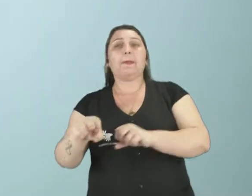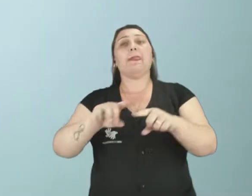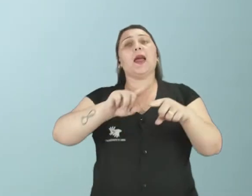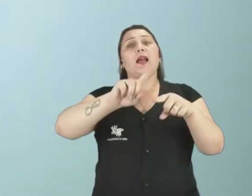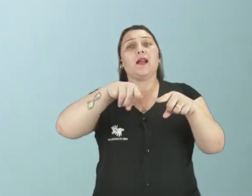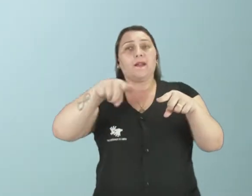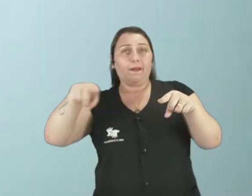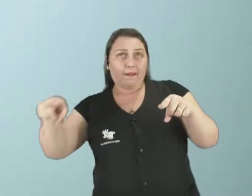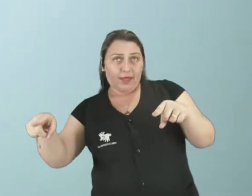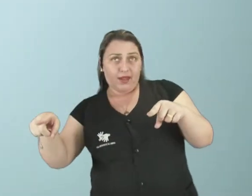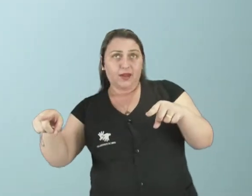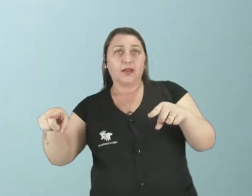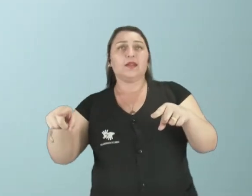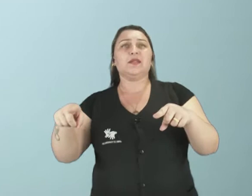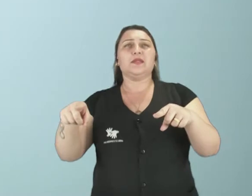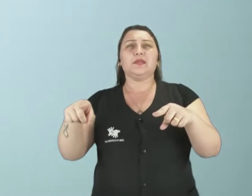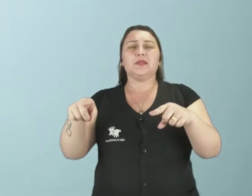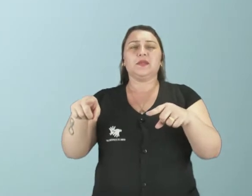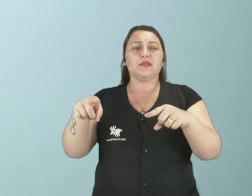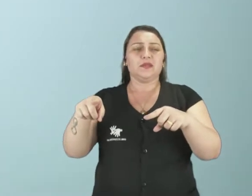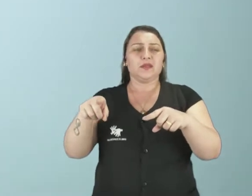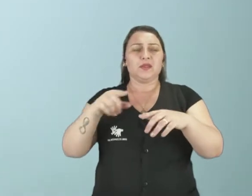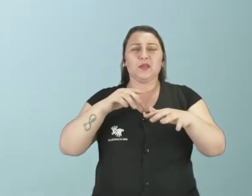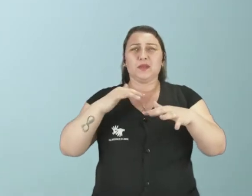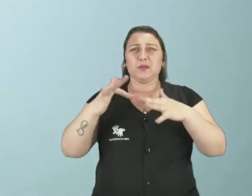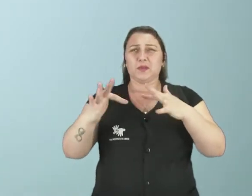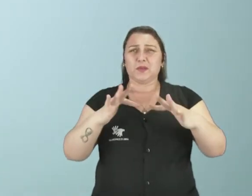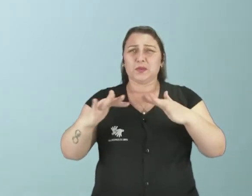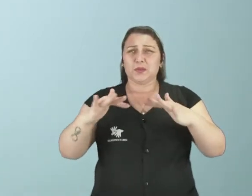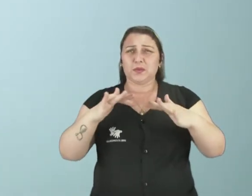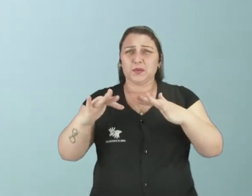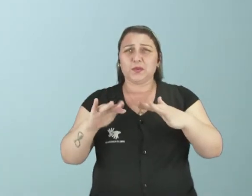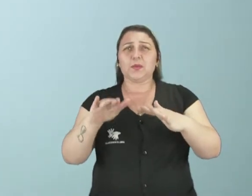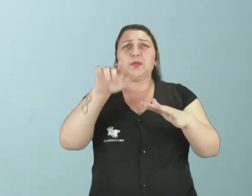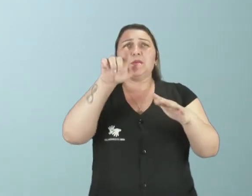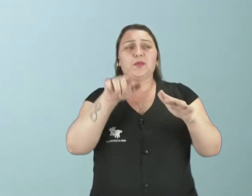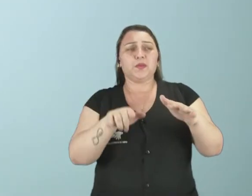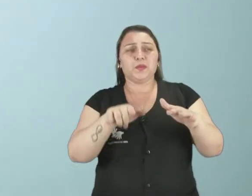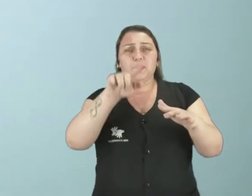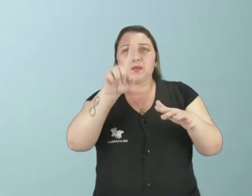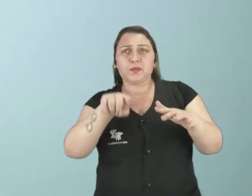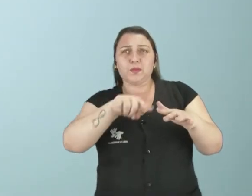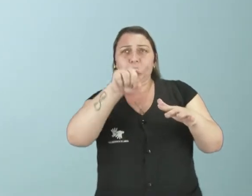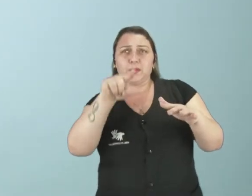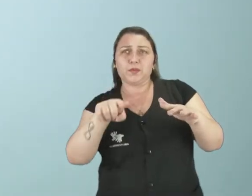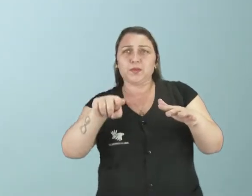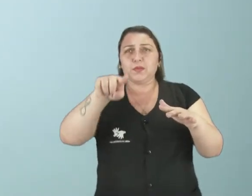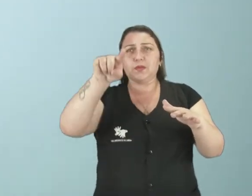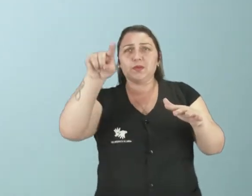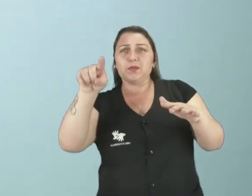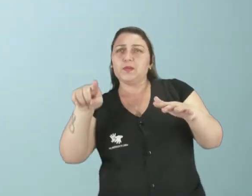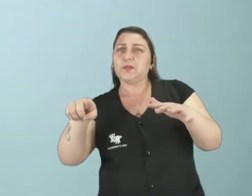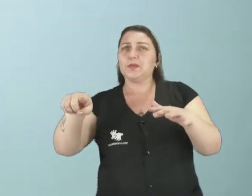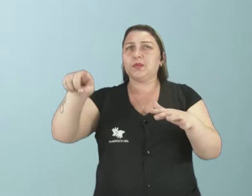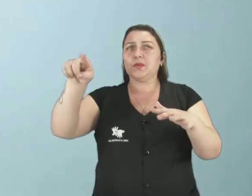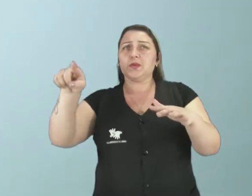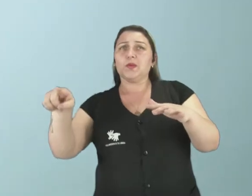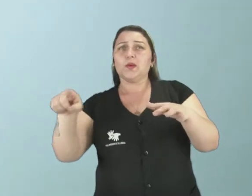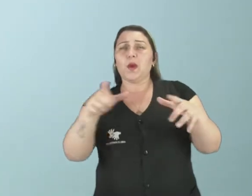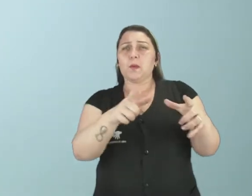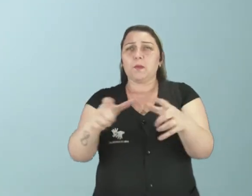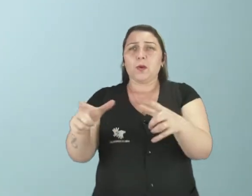aquela perturbação gerada de alguma forma, e a partir daí a gente tem esse sobe e desce, que a gente vai chamar de onda, que são